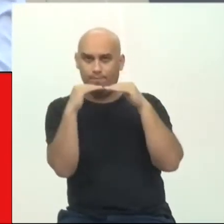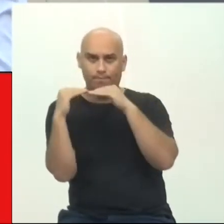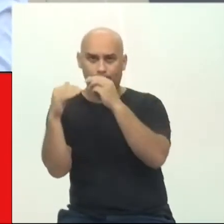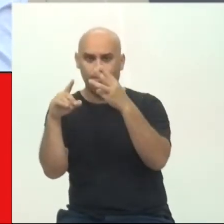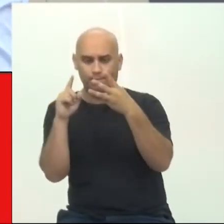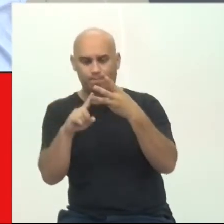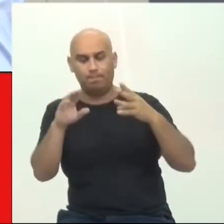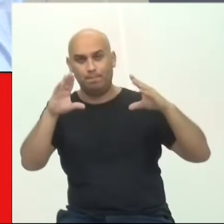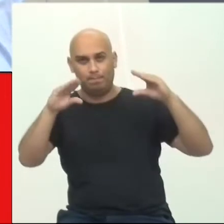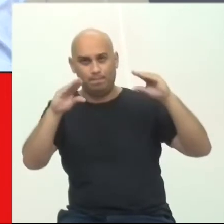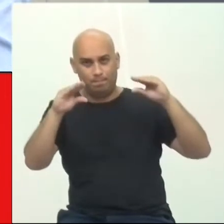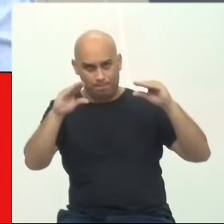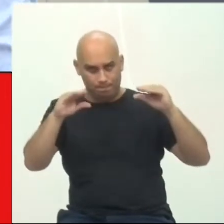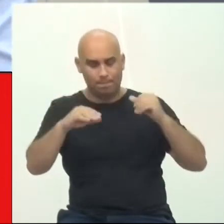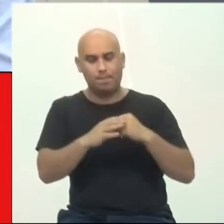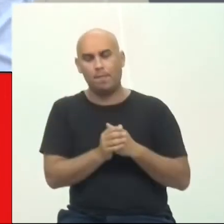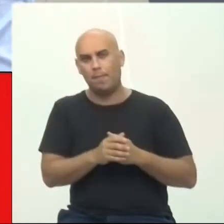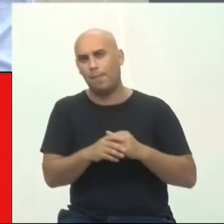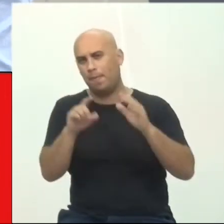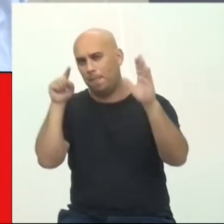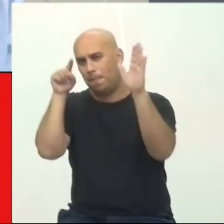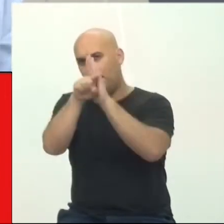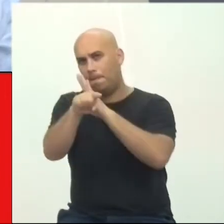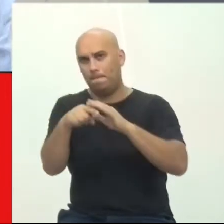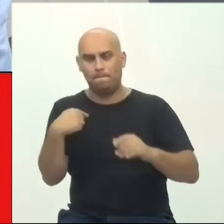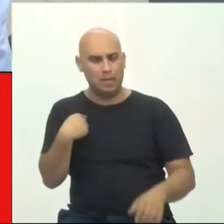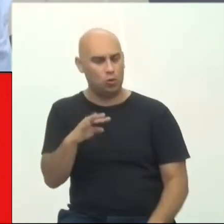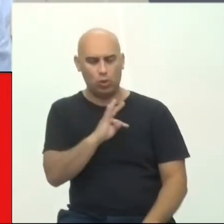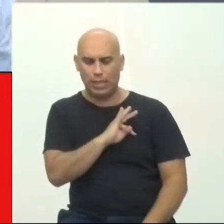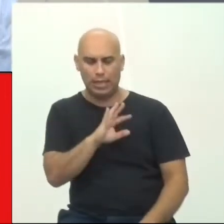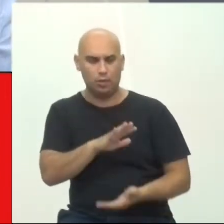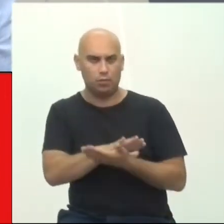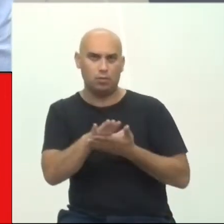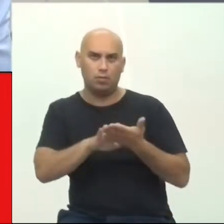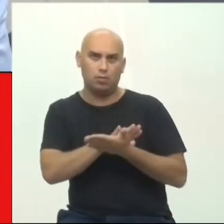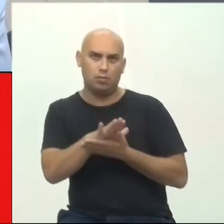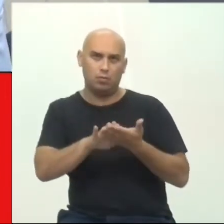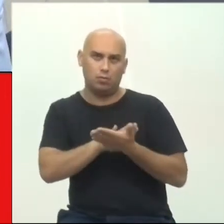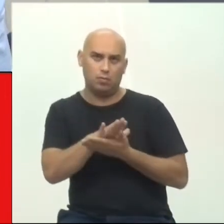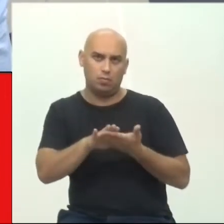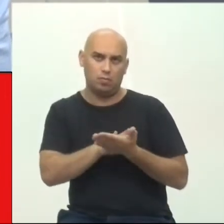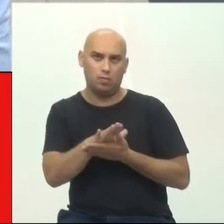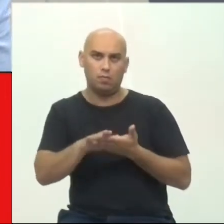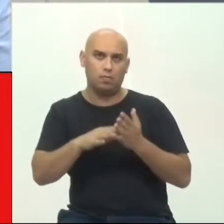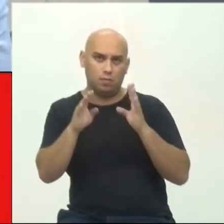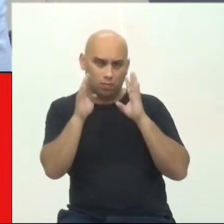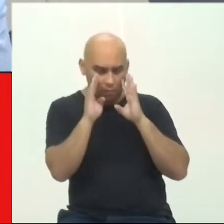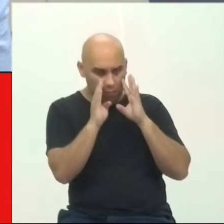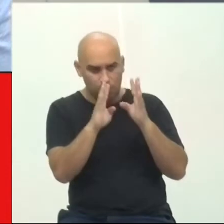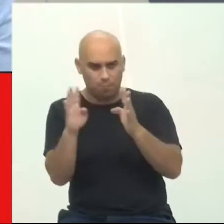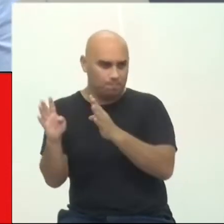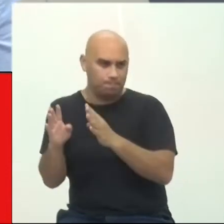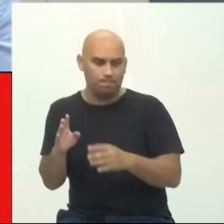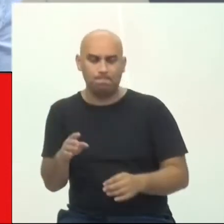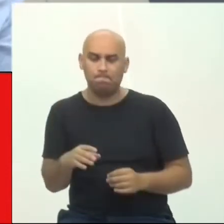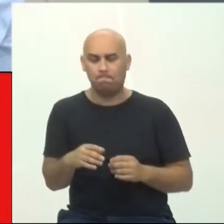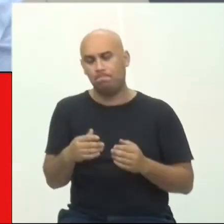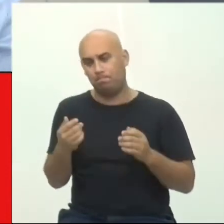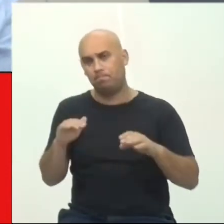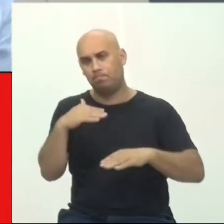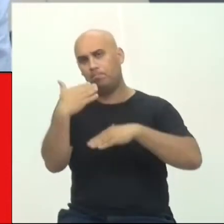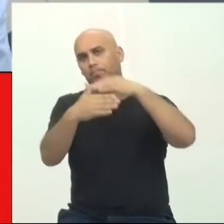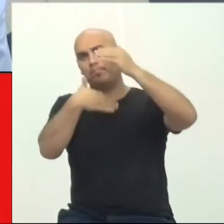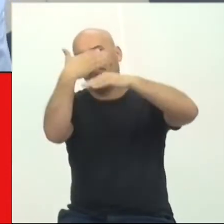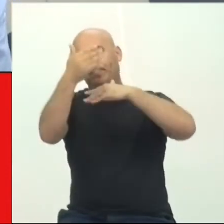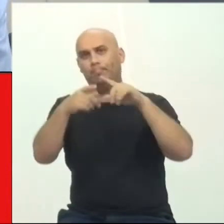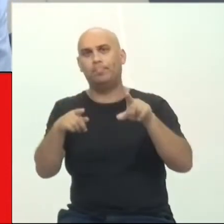conforto. Né? A minha pergunta é o seguinte, eu não sou técnico, a gente está aqui para ouvir, ver e crescendo juntos